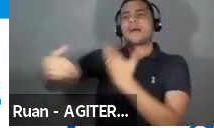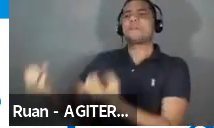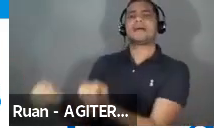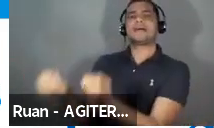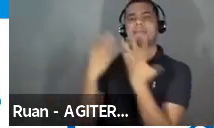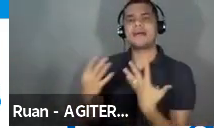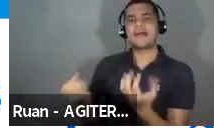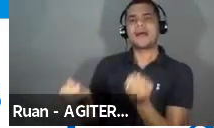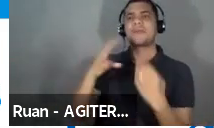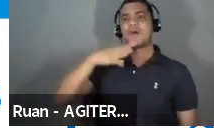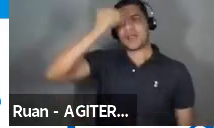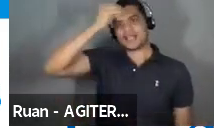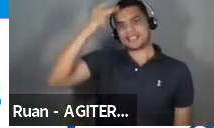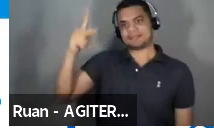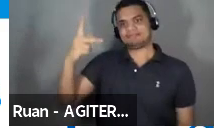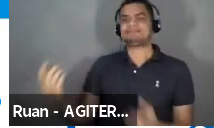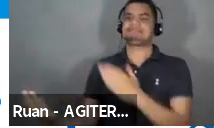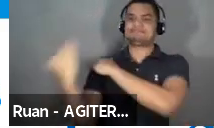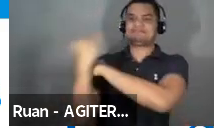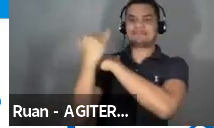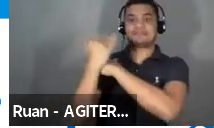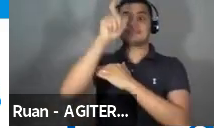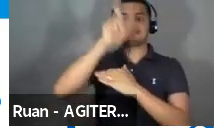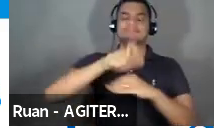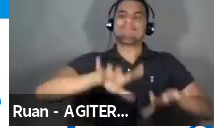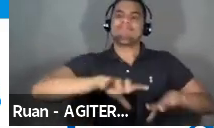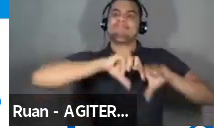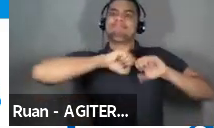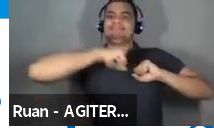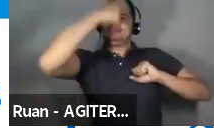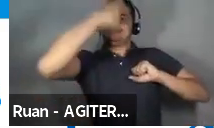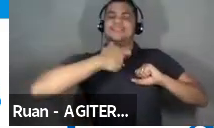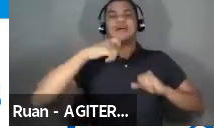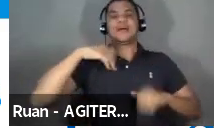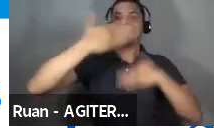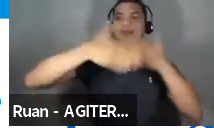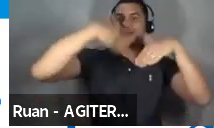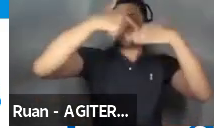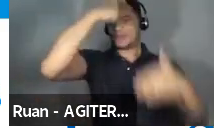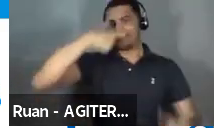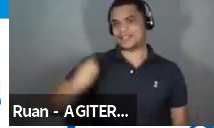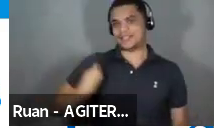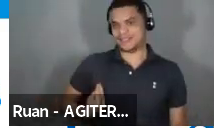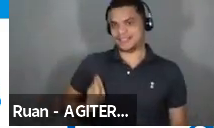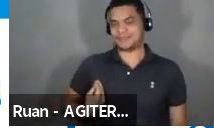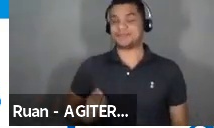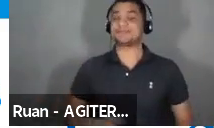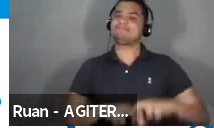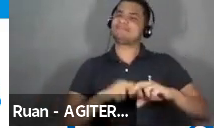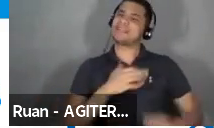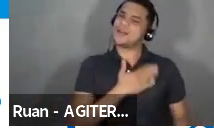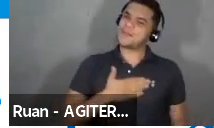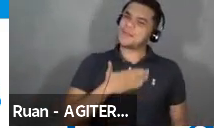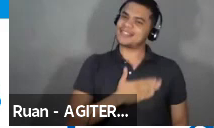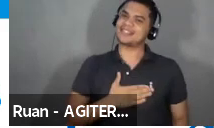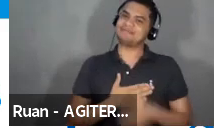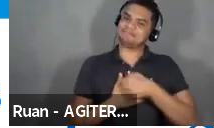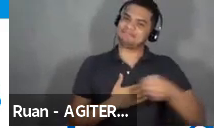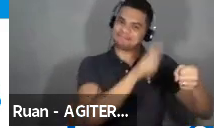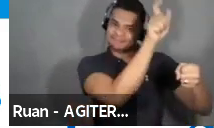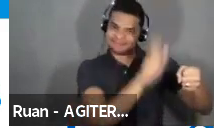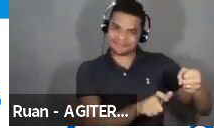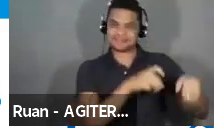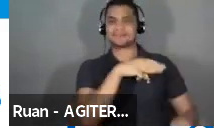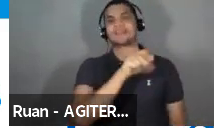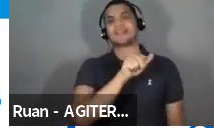conhecimento comigo. Você é uma inspiração para mim. É com muito prazer que passo a palavra para você, para que